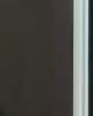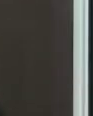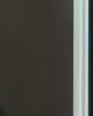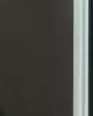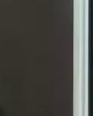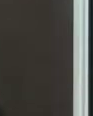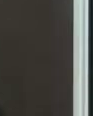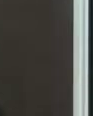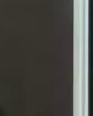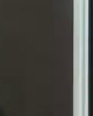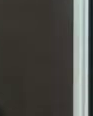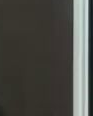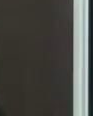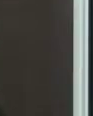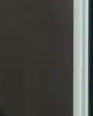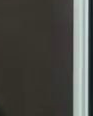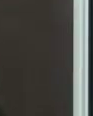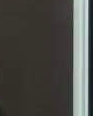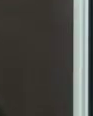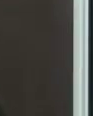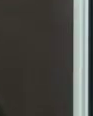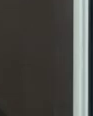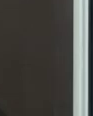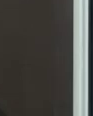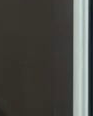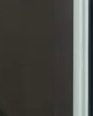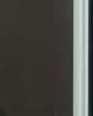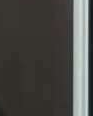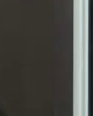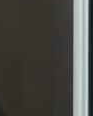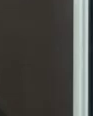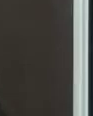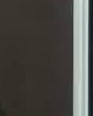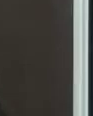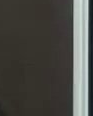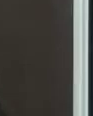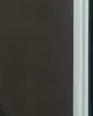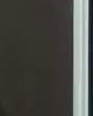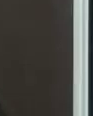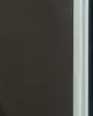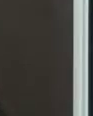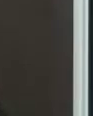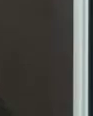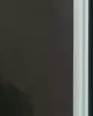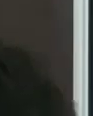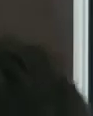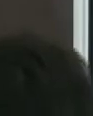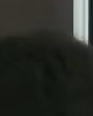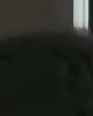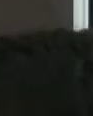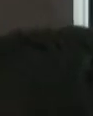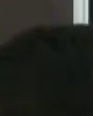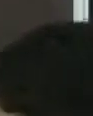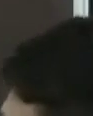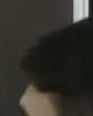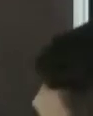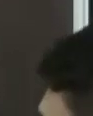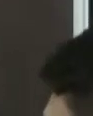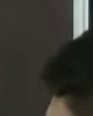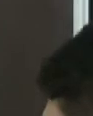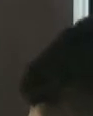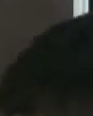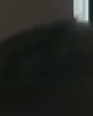agentes é que o município pode ampliar a sua malha da atenção básica. Então, esse é o passo principal. O passo